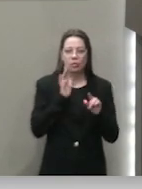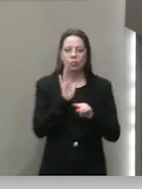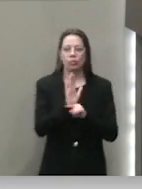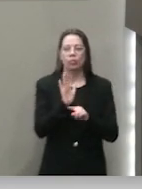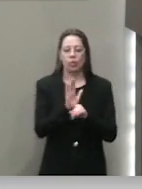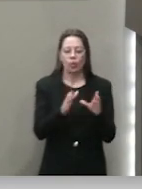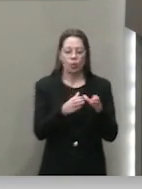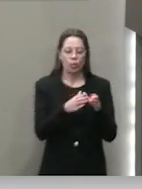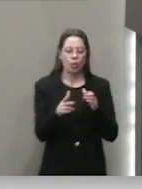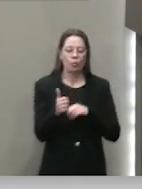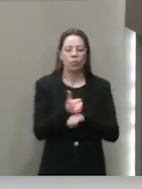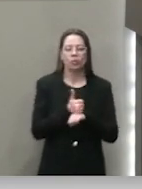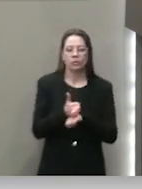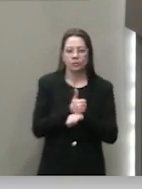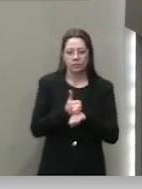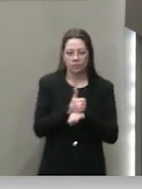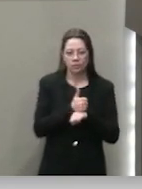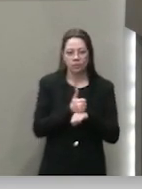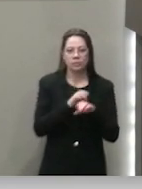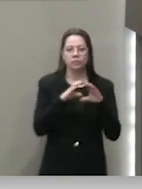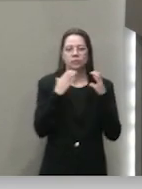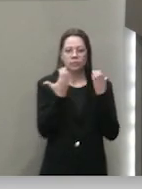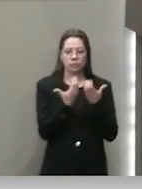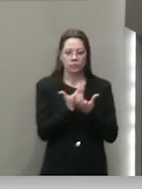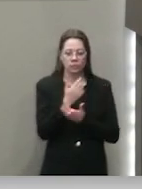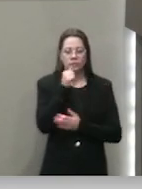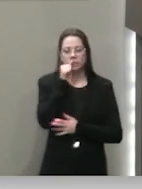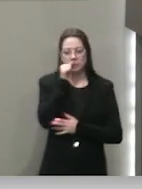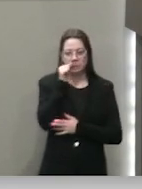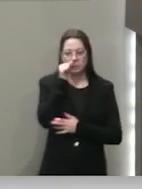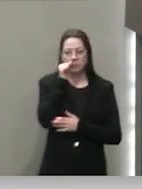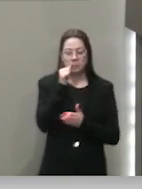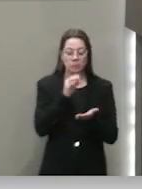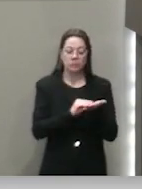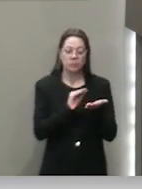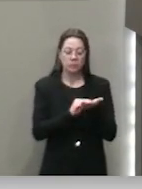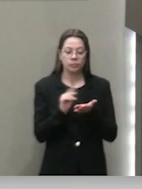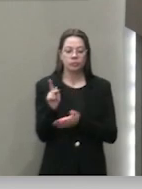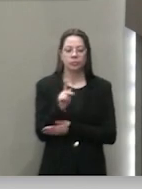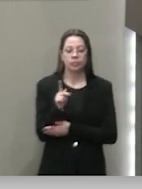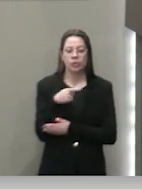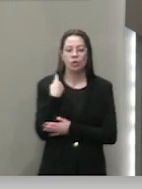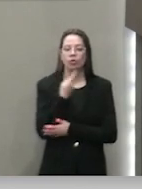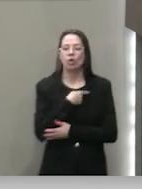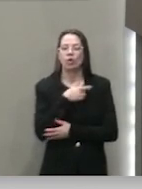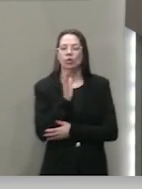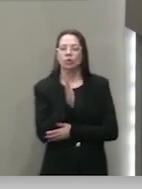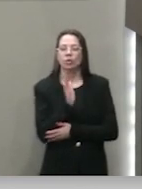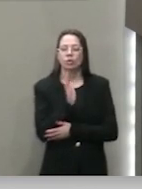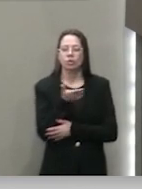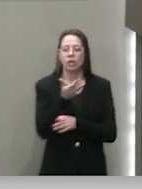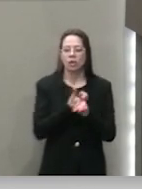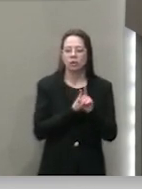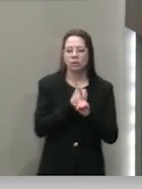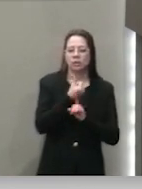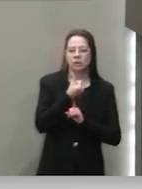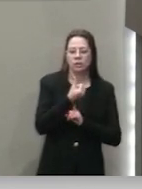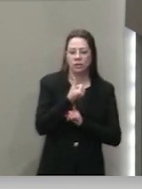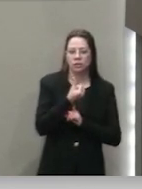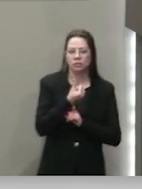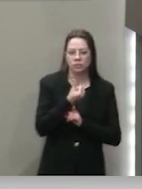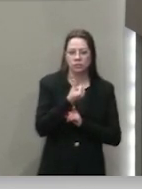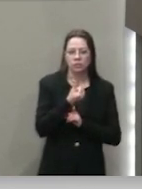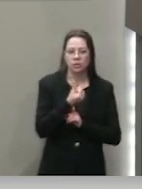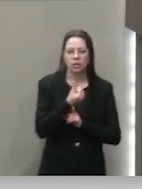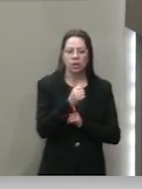da equipe de profissionais e da comunidade. Falta ainda professores, e nós já estamos há 6 meses